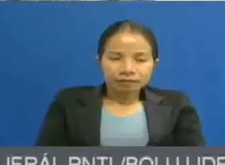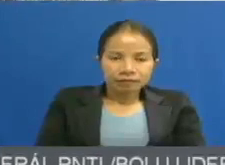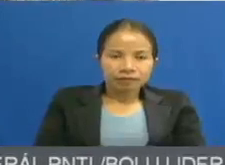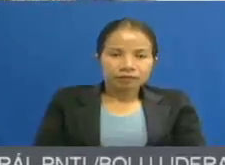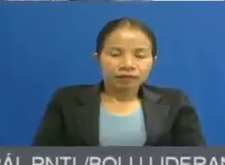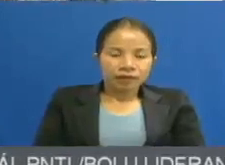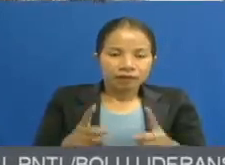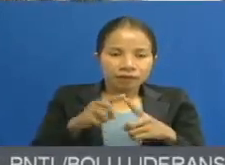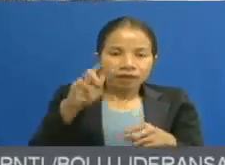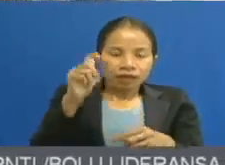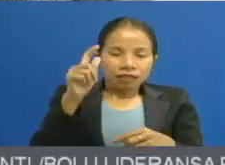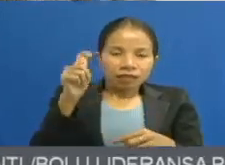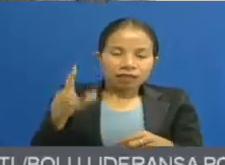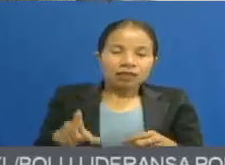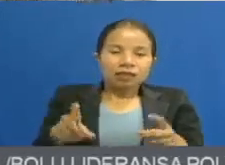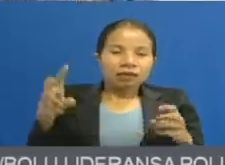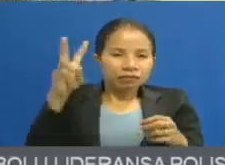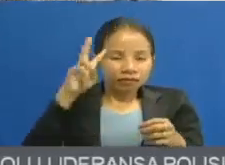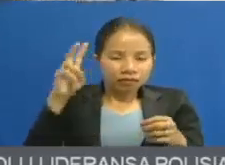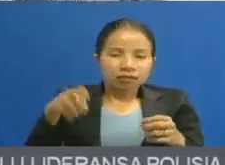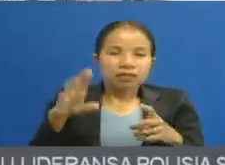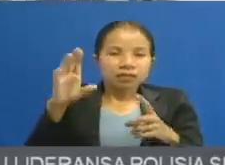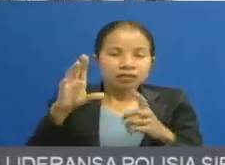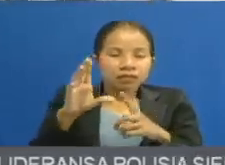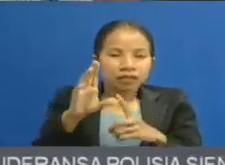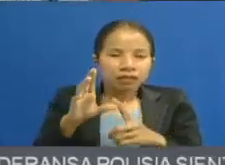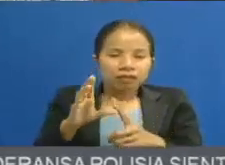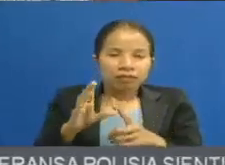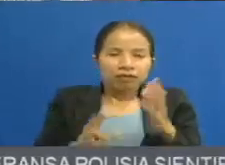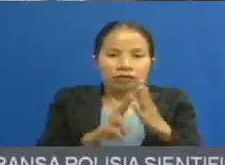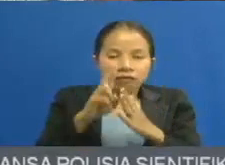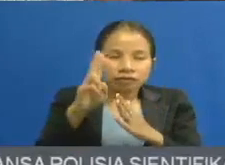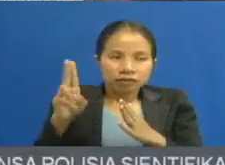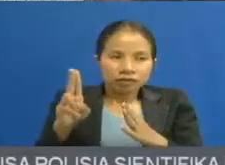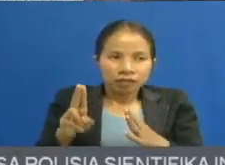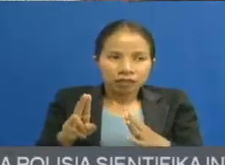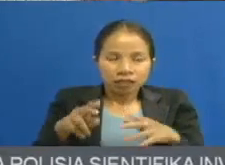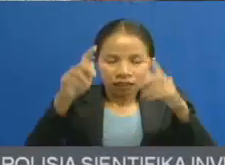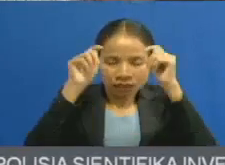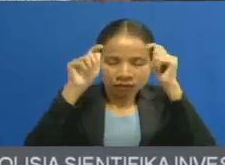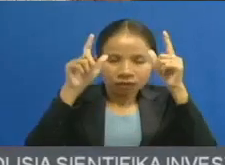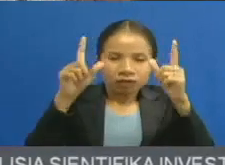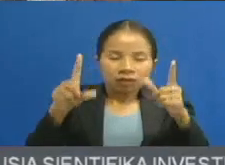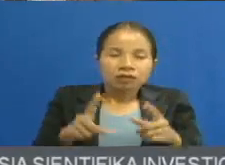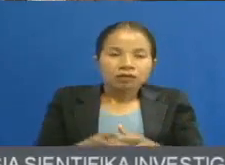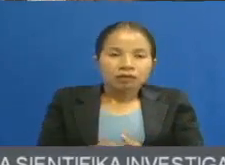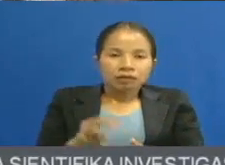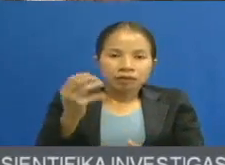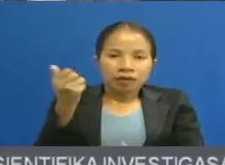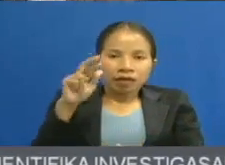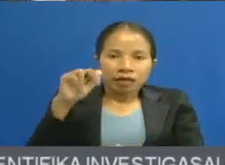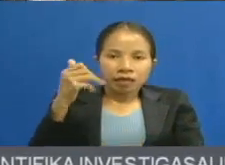Ba RTTL visi ketua Dewan Solidaritas Mahasiswa Pemuda Pelajar Timor Timur Francisco Mariano dos